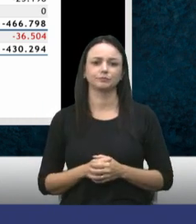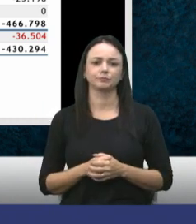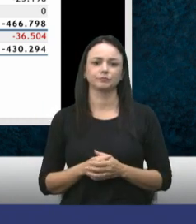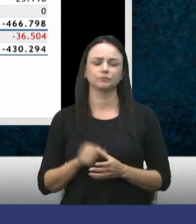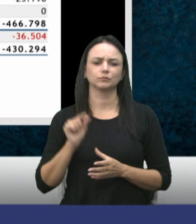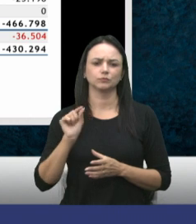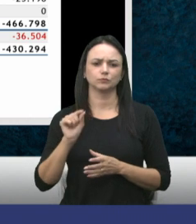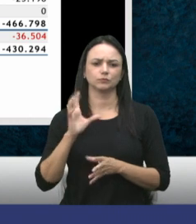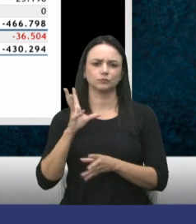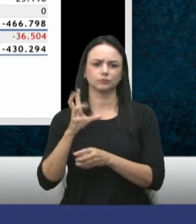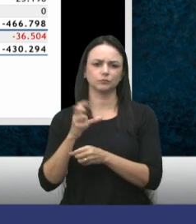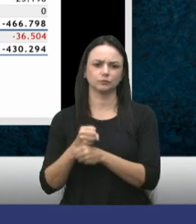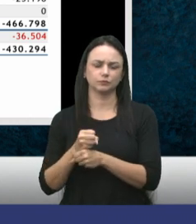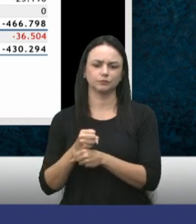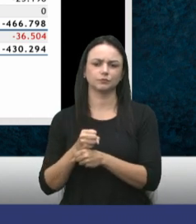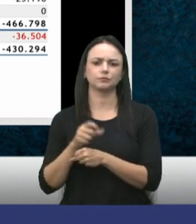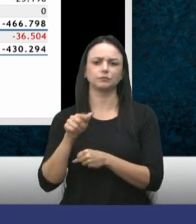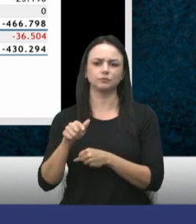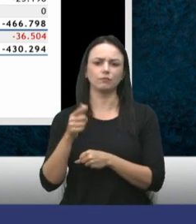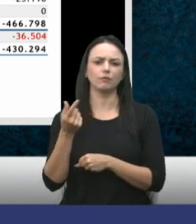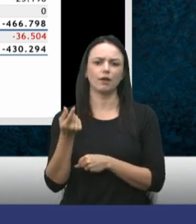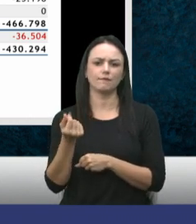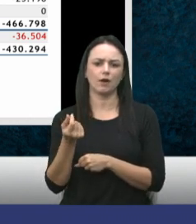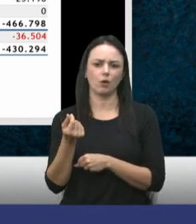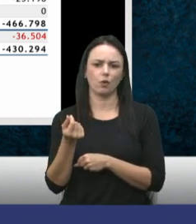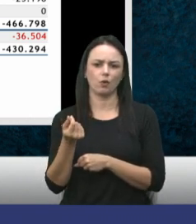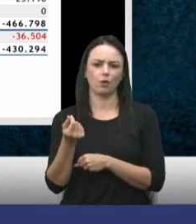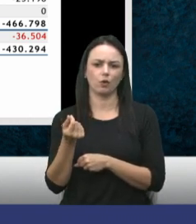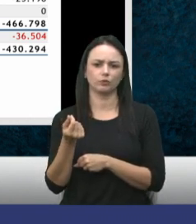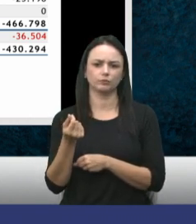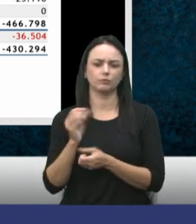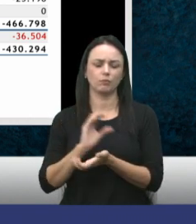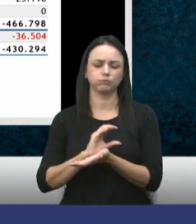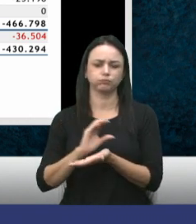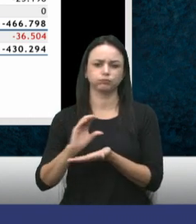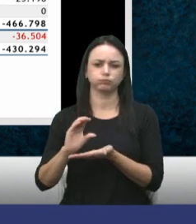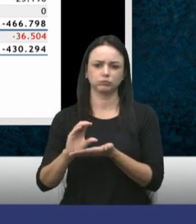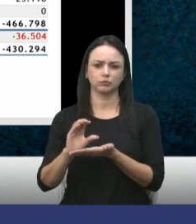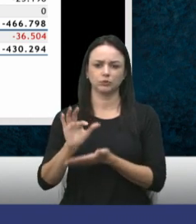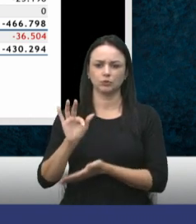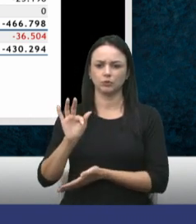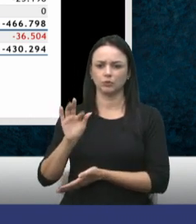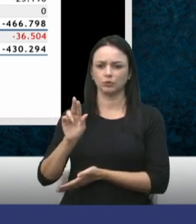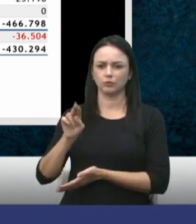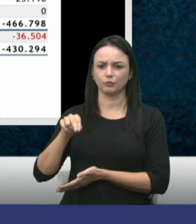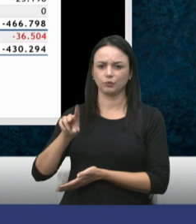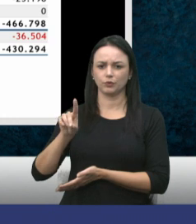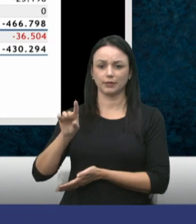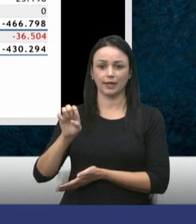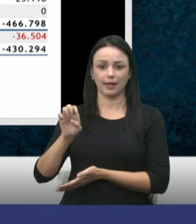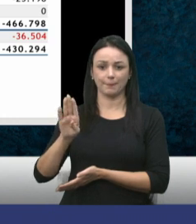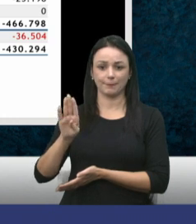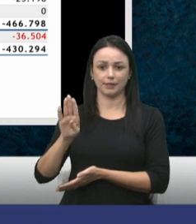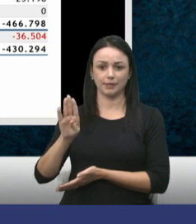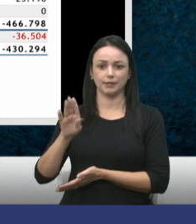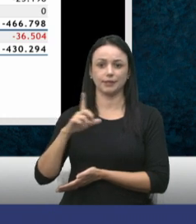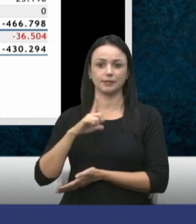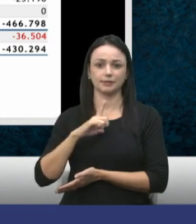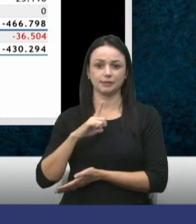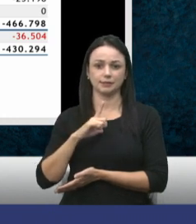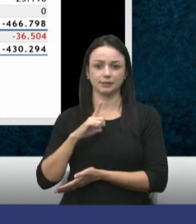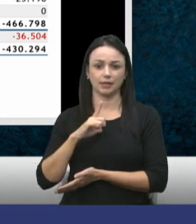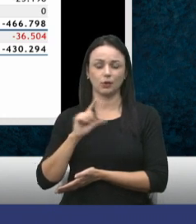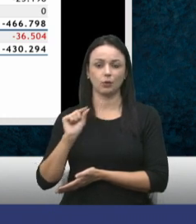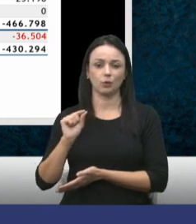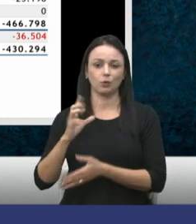Deduzindo-se o valor do repasse do Fundeb, nós temos